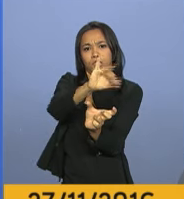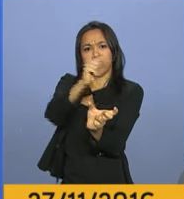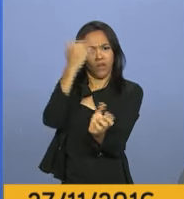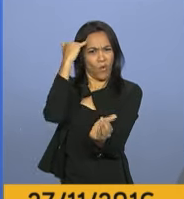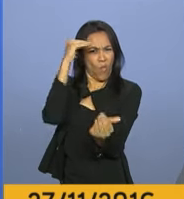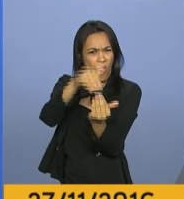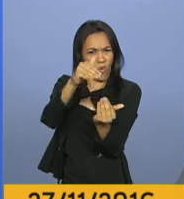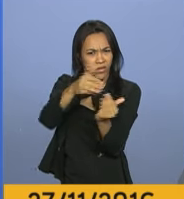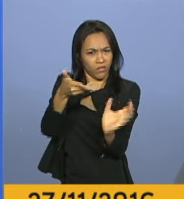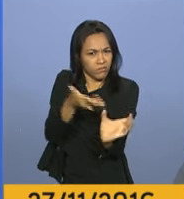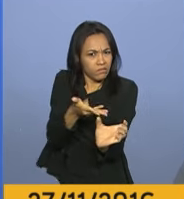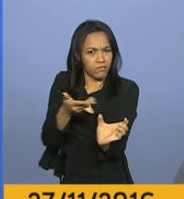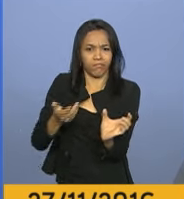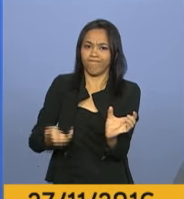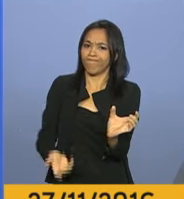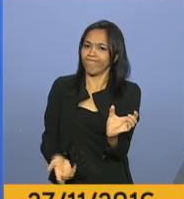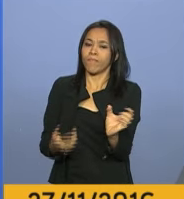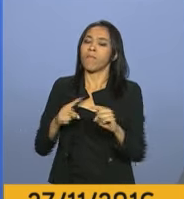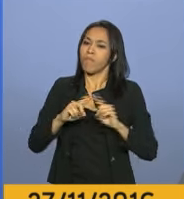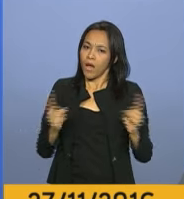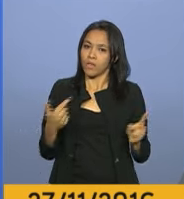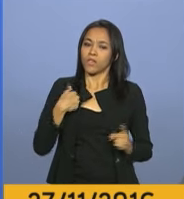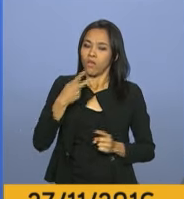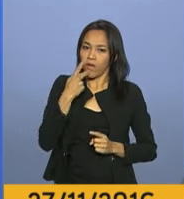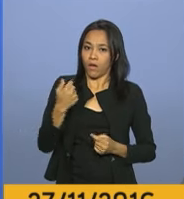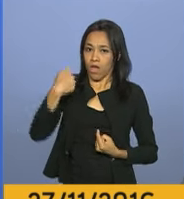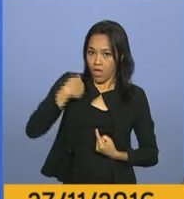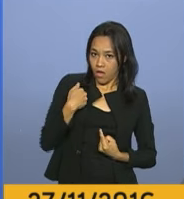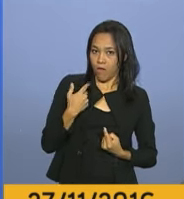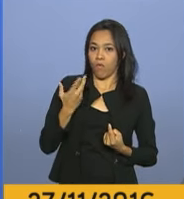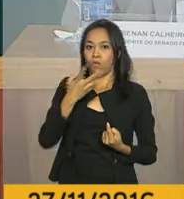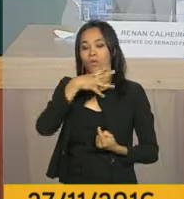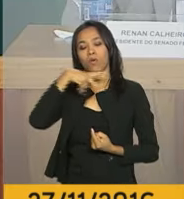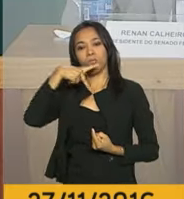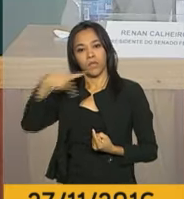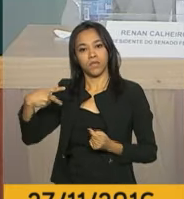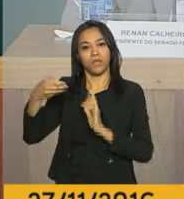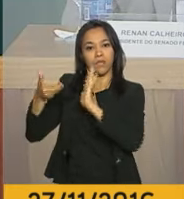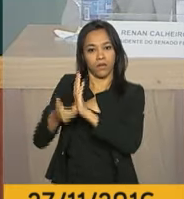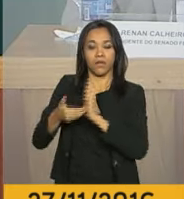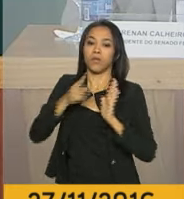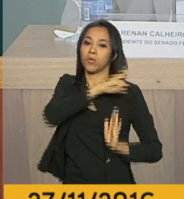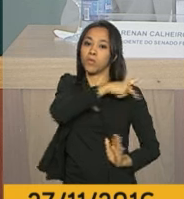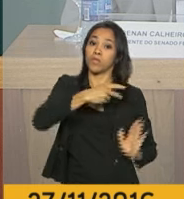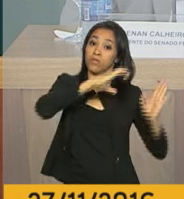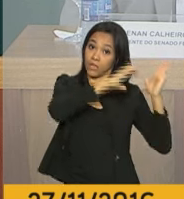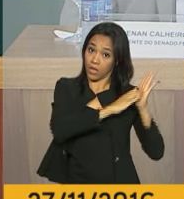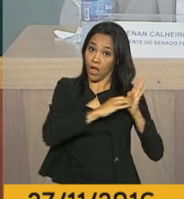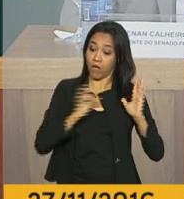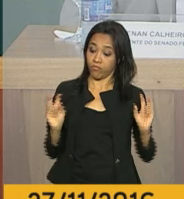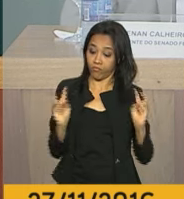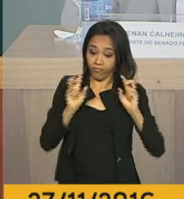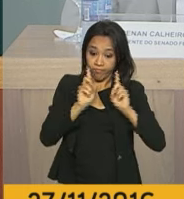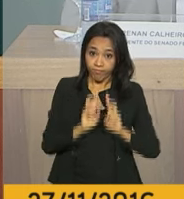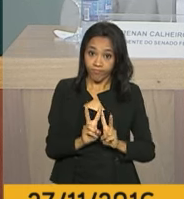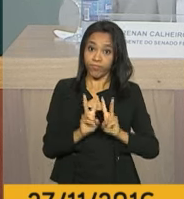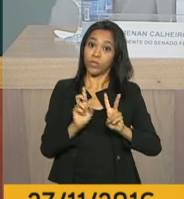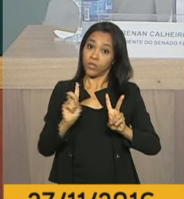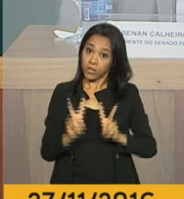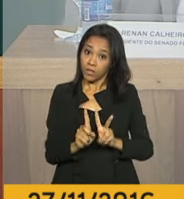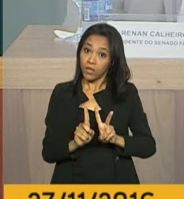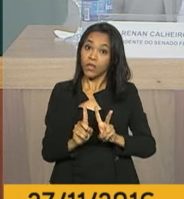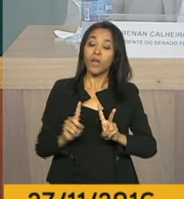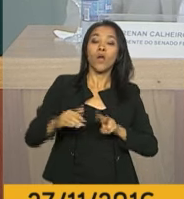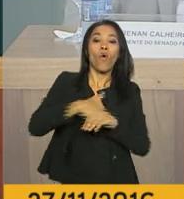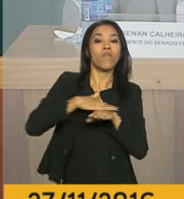reitero, conversávamos eu, o presidente Rodrigo, o presidente Renan, sobre esse caso. E acordamos